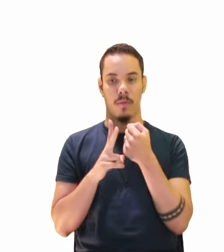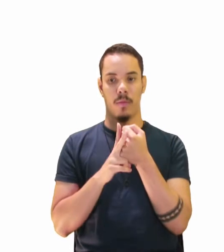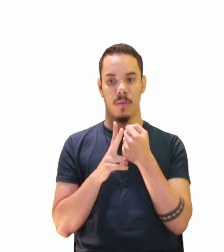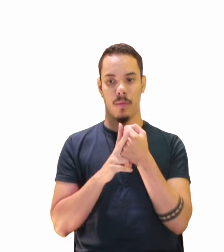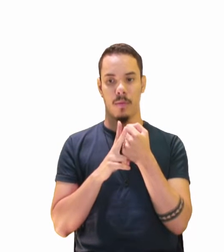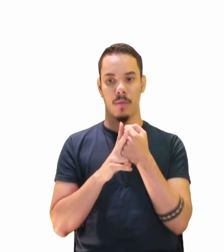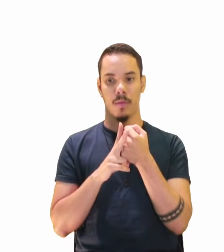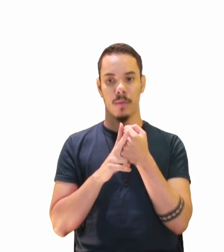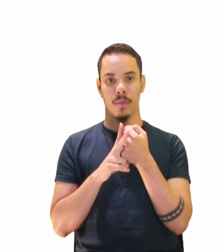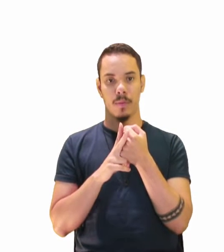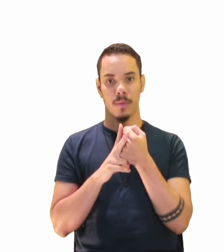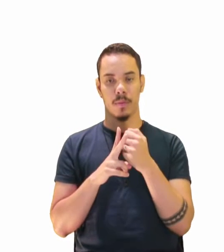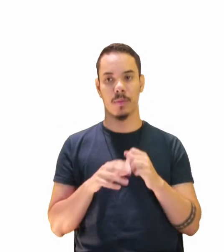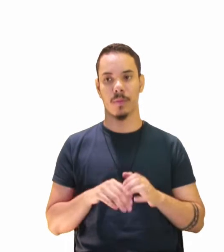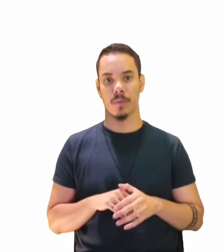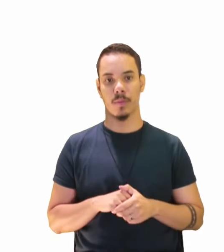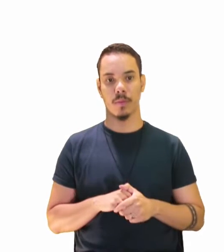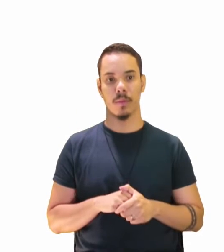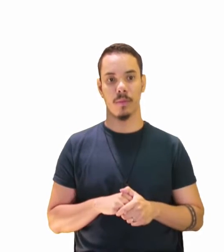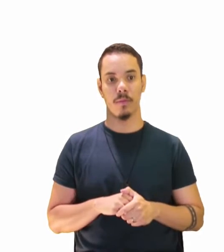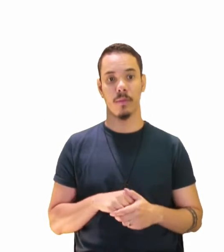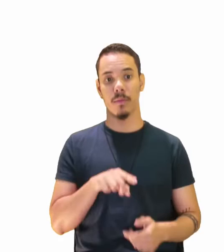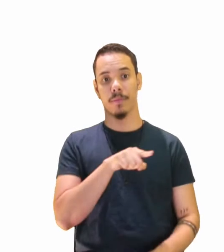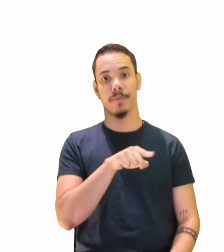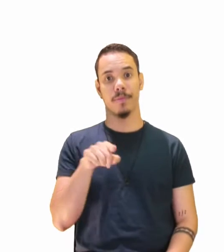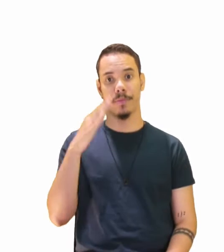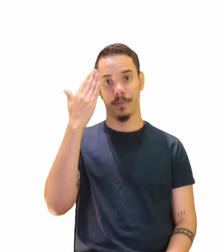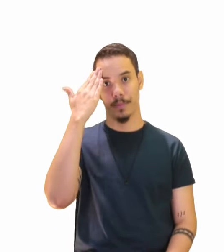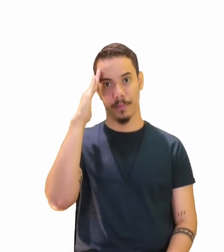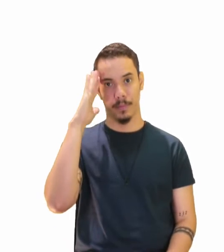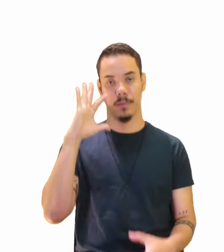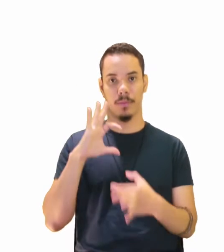tá bom? Ó, você vai entender pelo contexto.